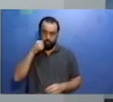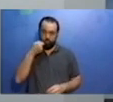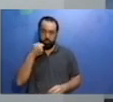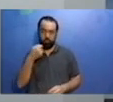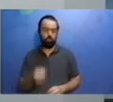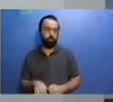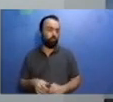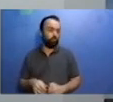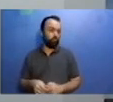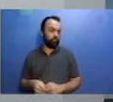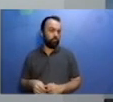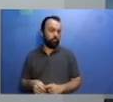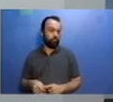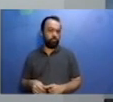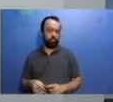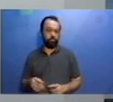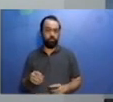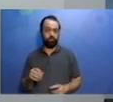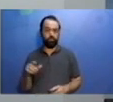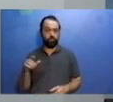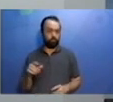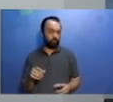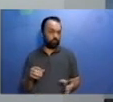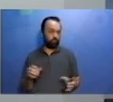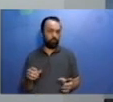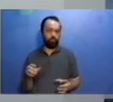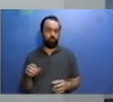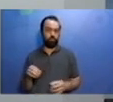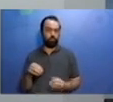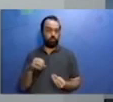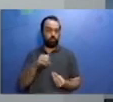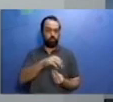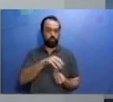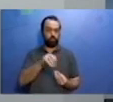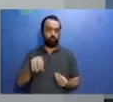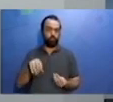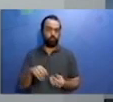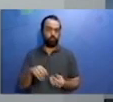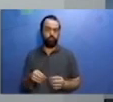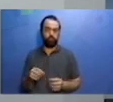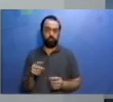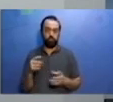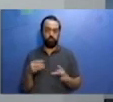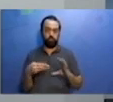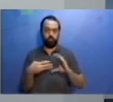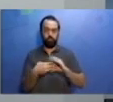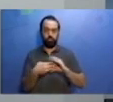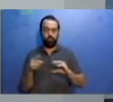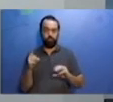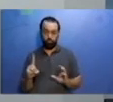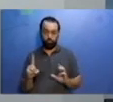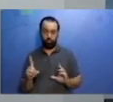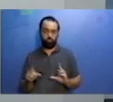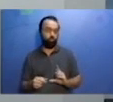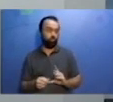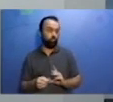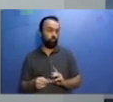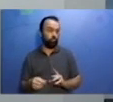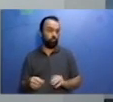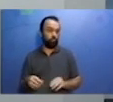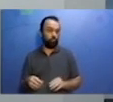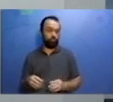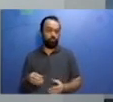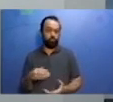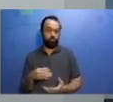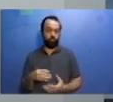Pães. Nós temos as leveduras, que são fungos unicelulares. O fermento que utilizamos para